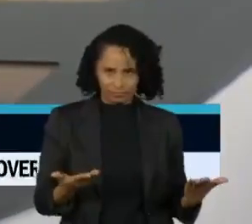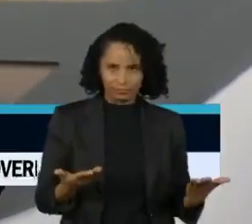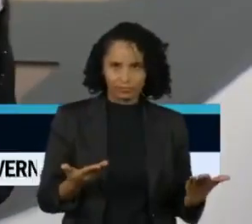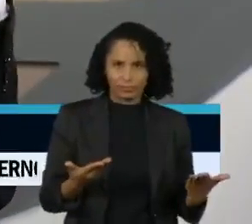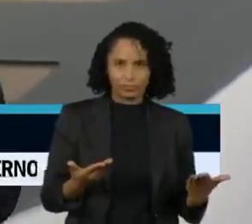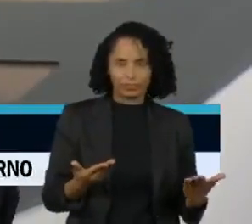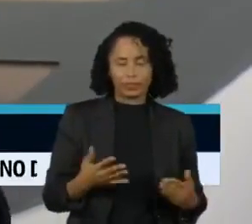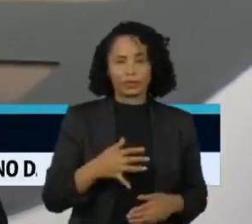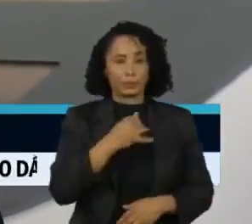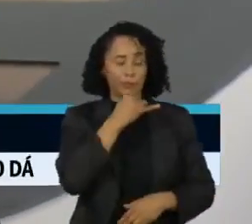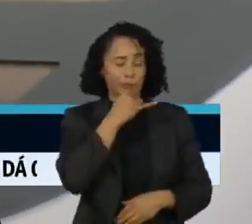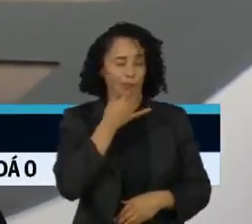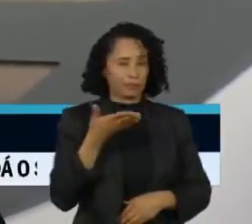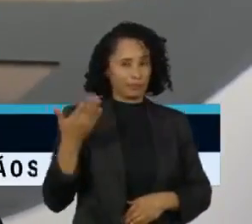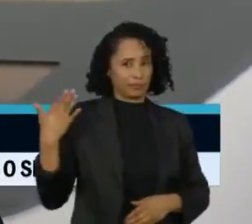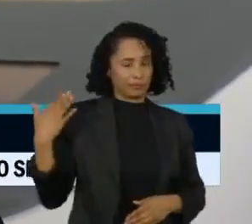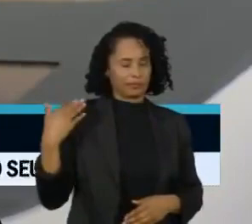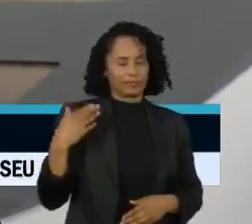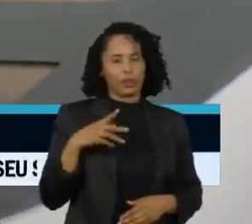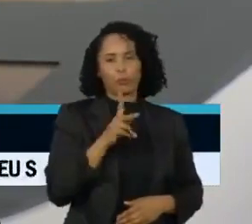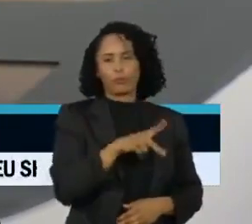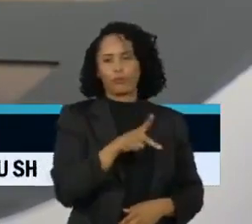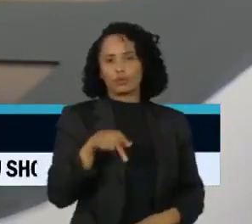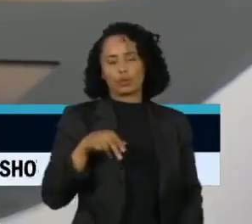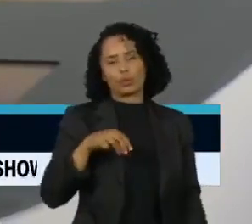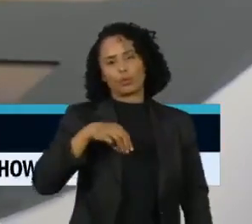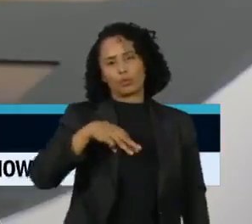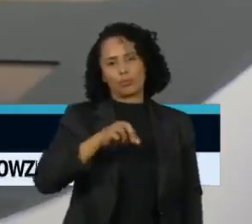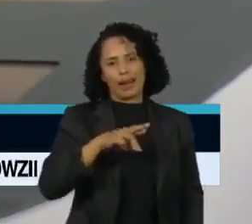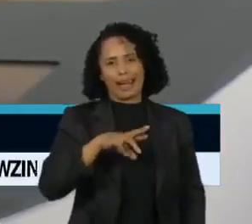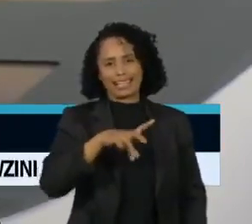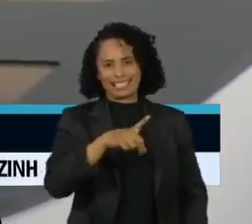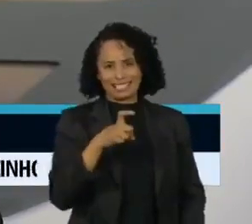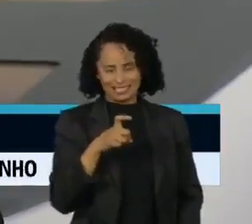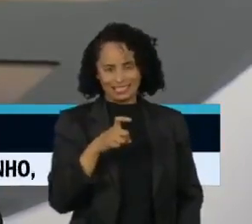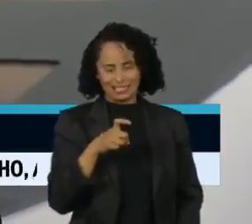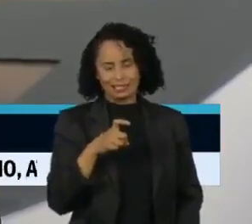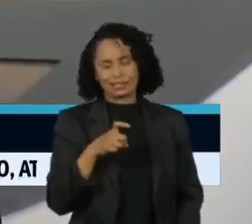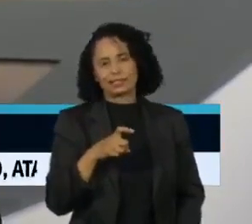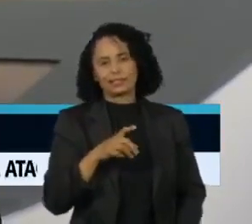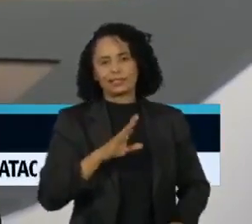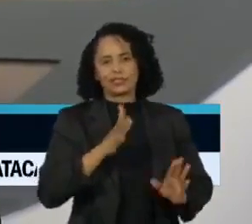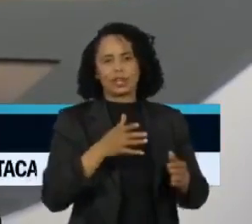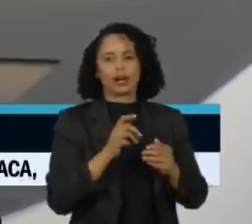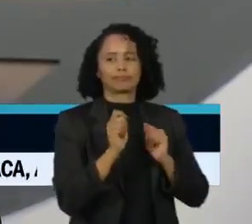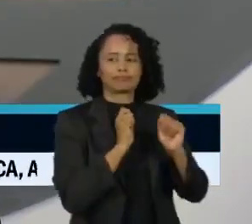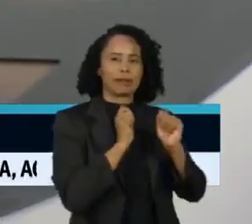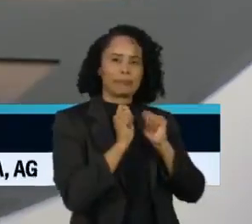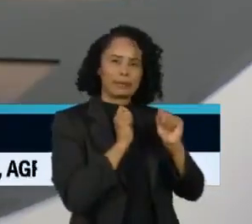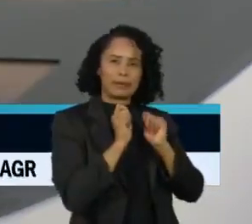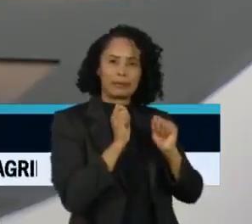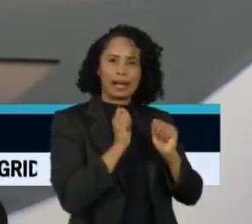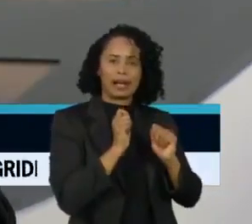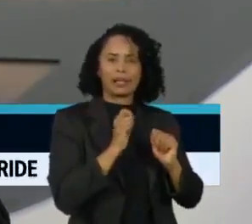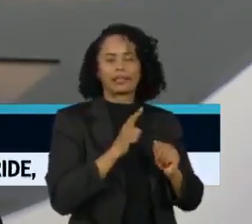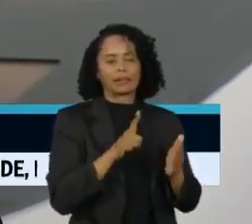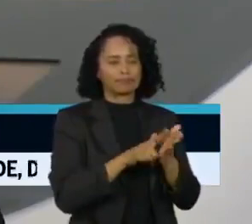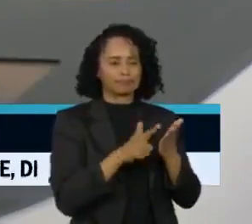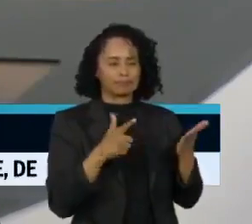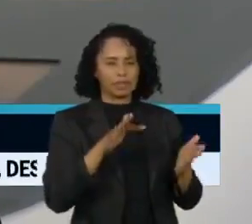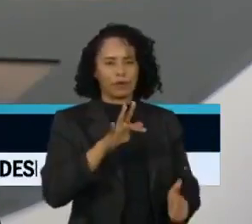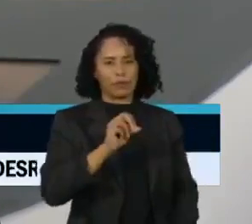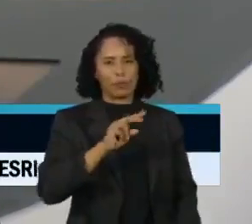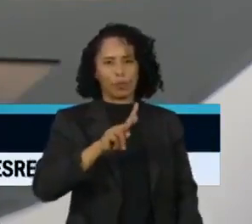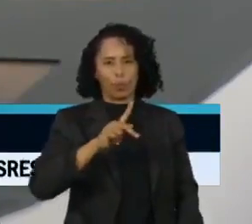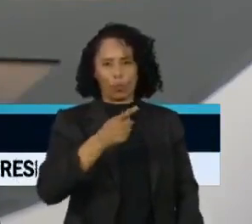Recentemente, o Marcos Nobre, professor da Unicamp e presidente do SEBRAP, deu uma entrevista à Folha excelente nesse assunto, em que ele